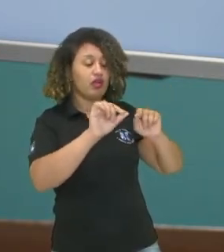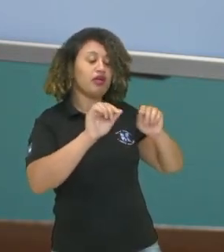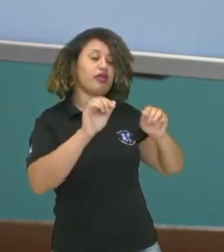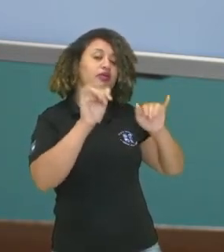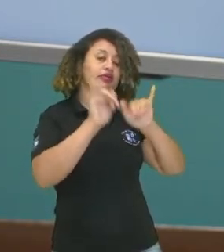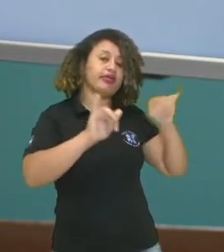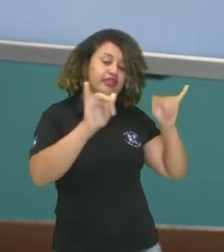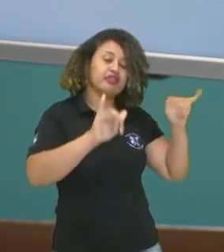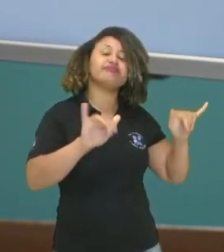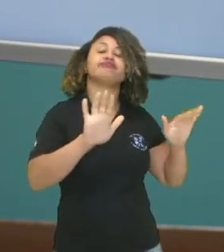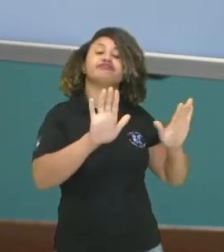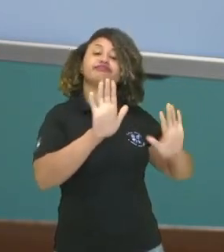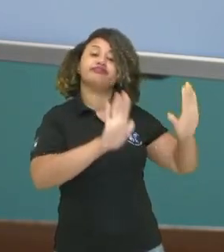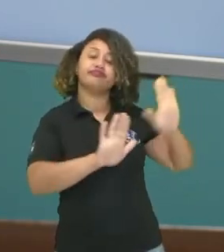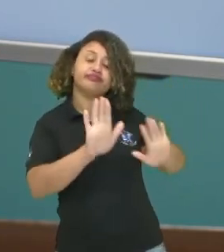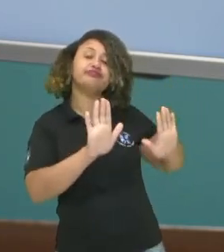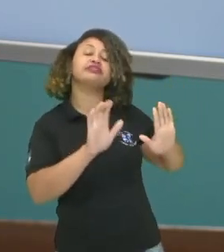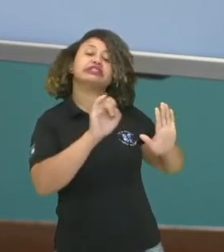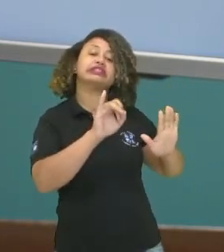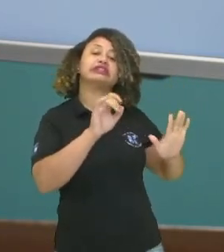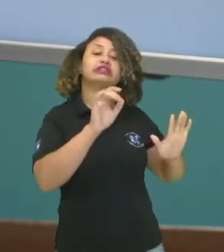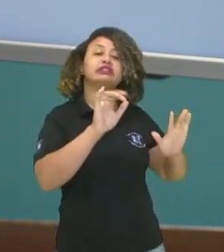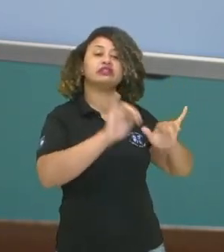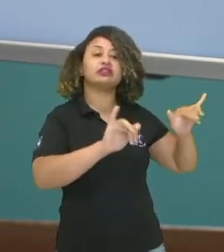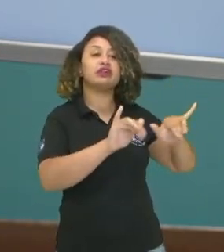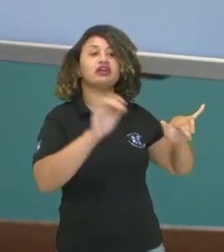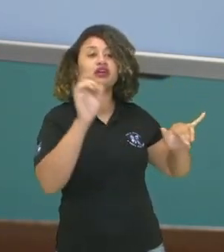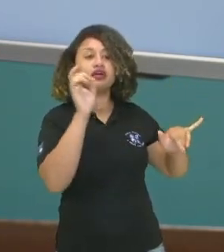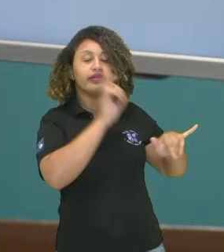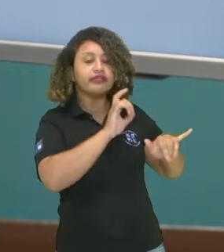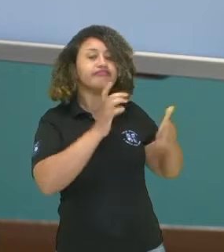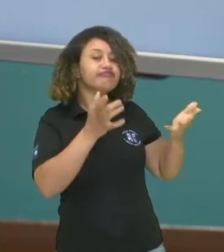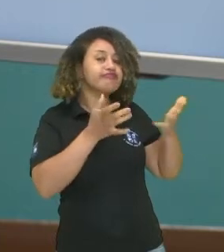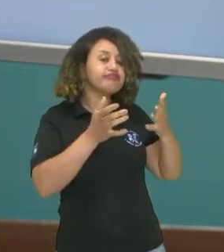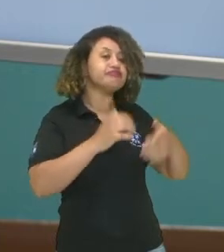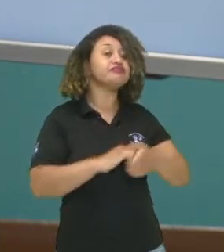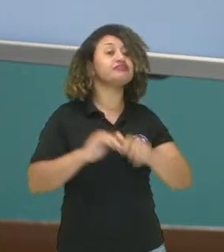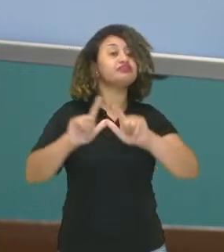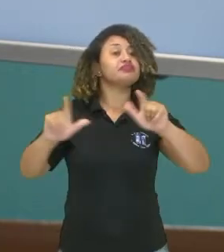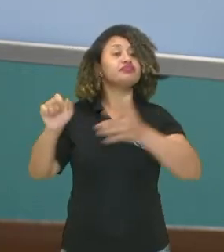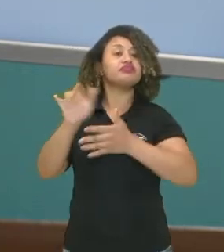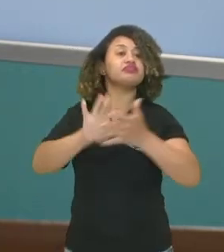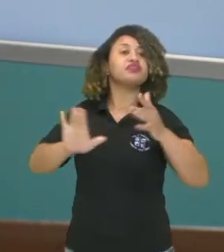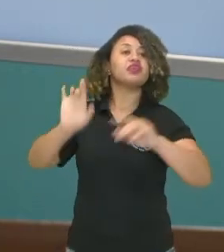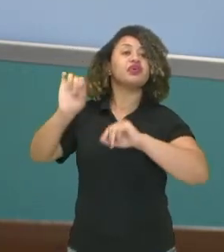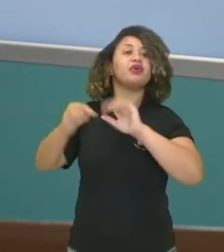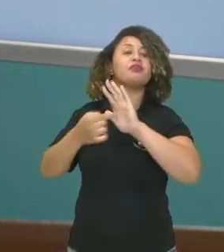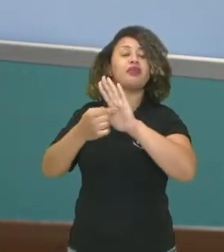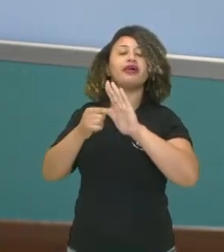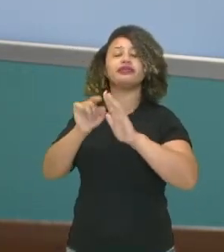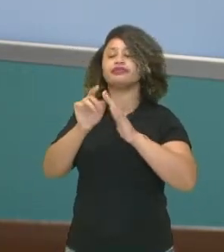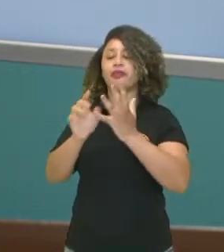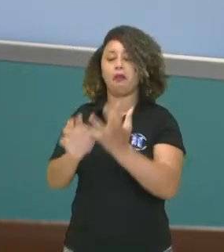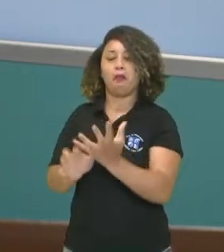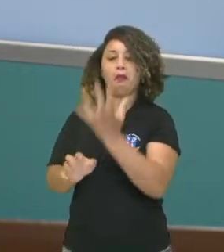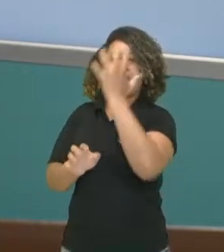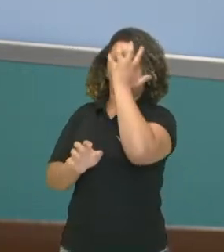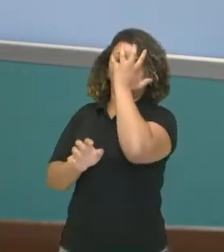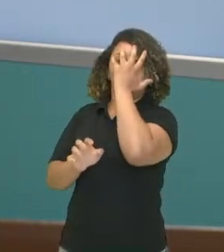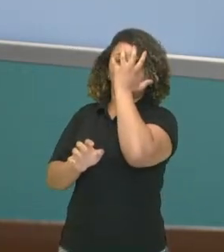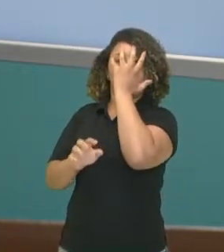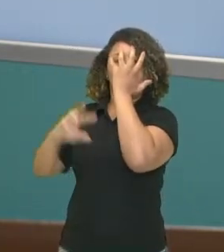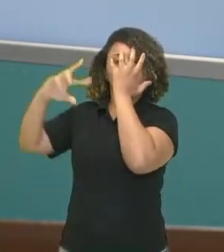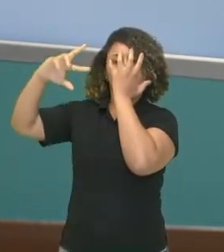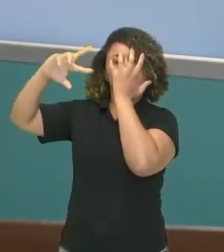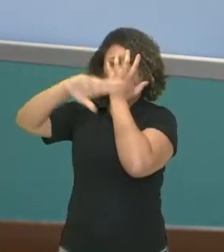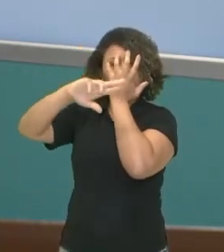falsa. E a imagem não apresenta uma notícia, apresenta um personagem com máscara e uma